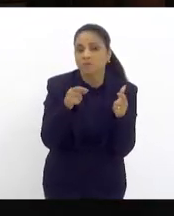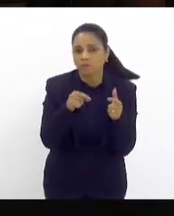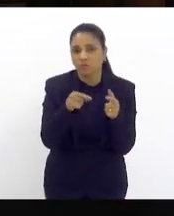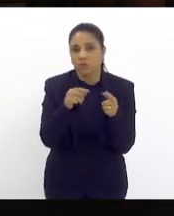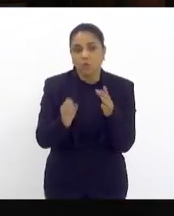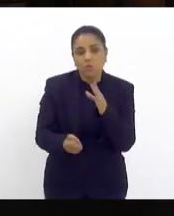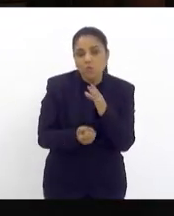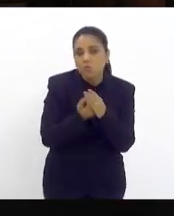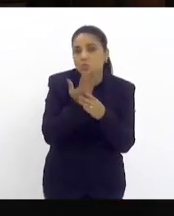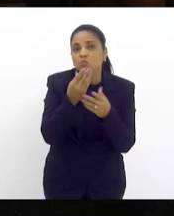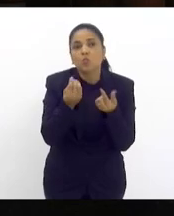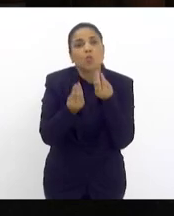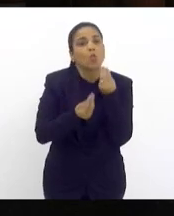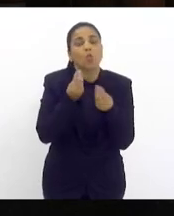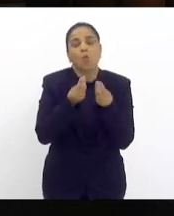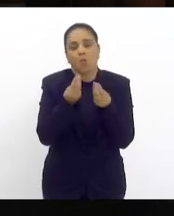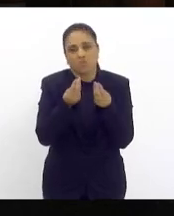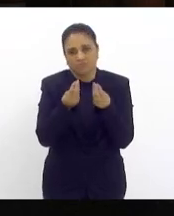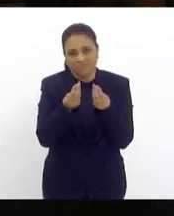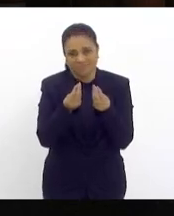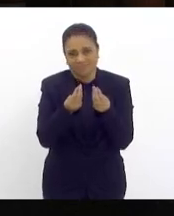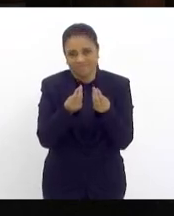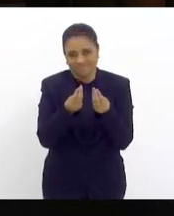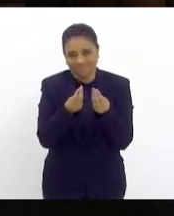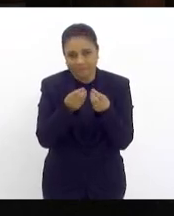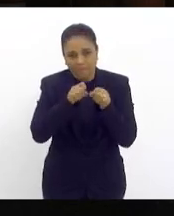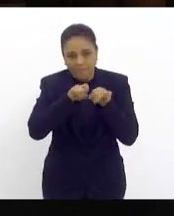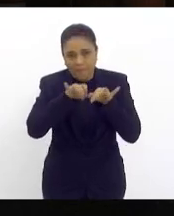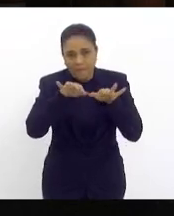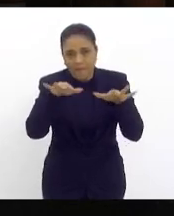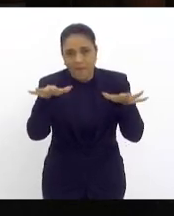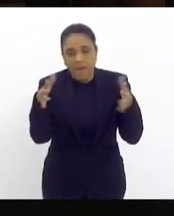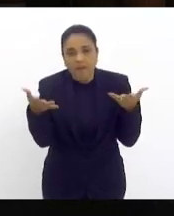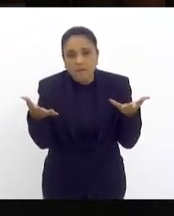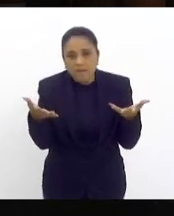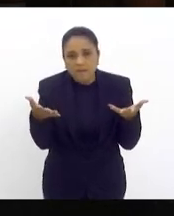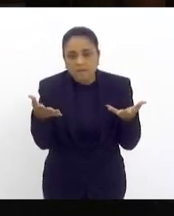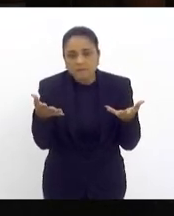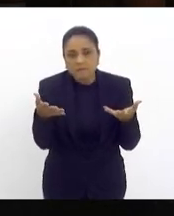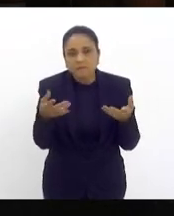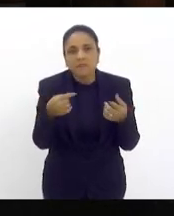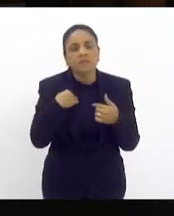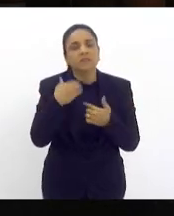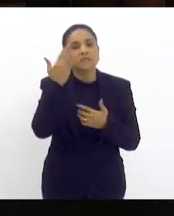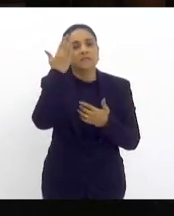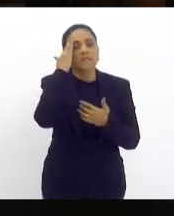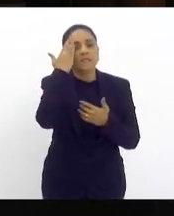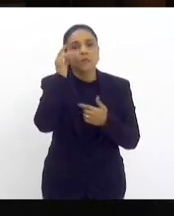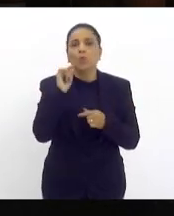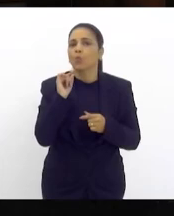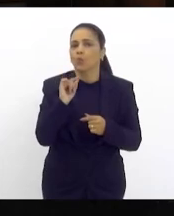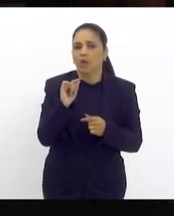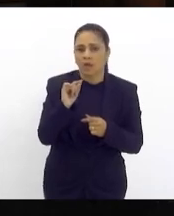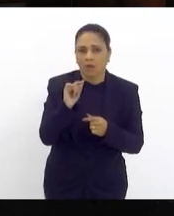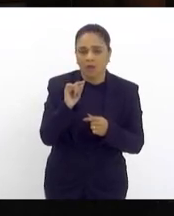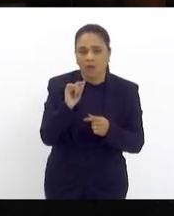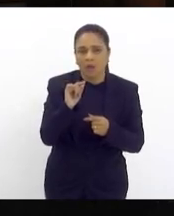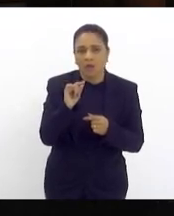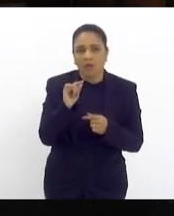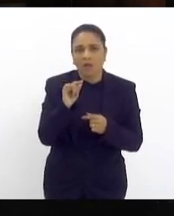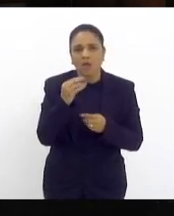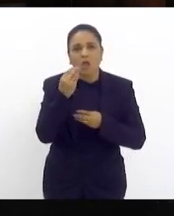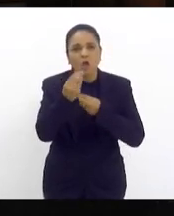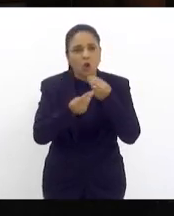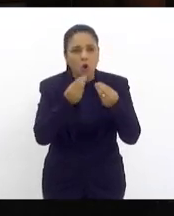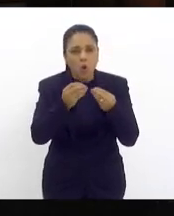e como se difundem então acho que para entender esse fenômeno é preciso entender também uma escalada